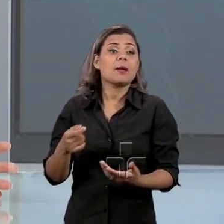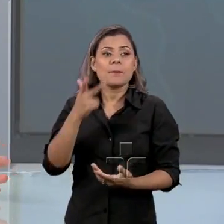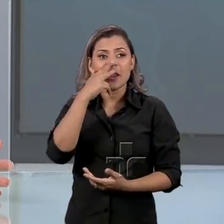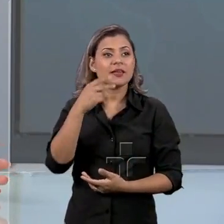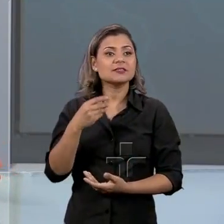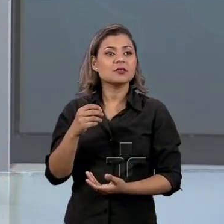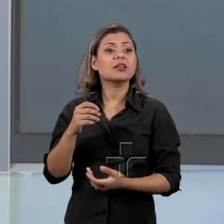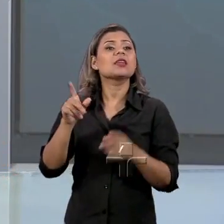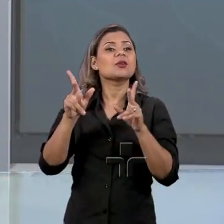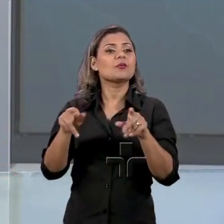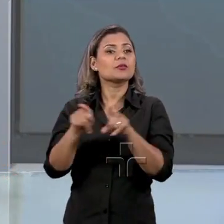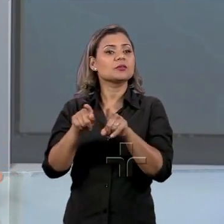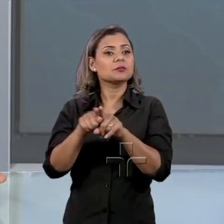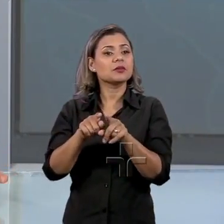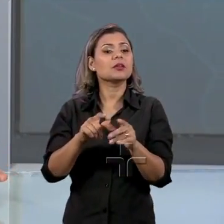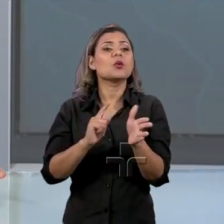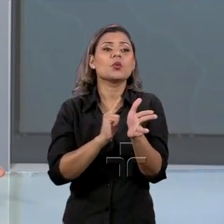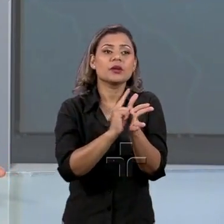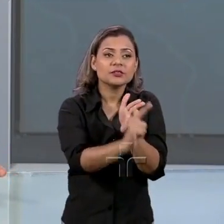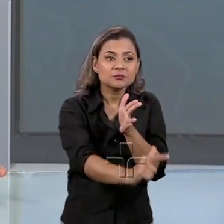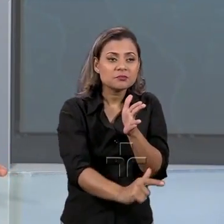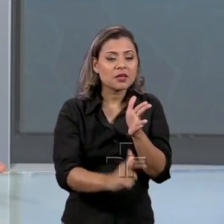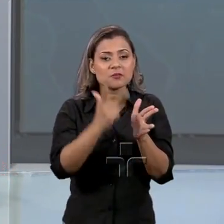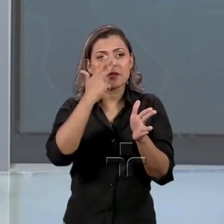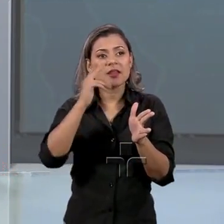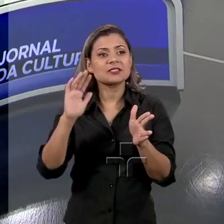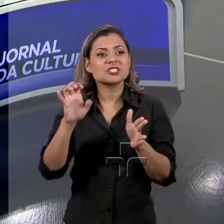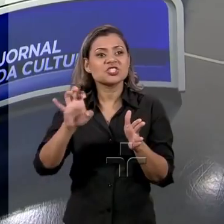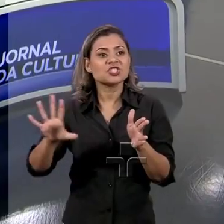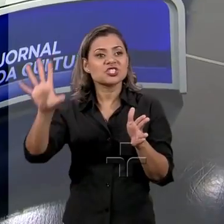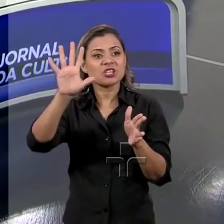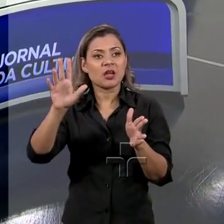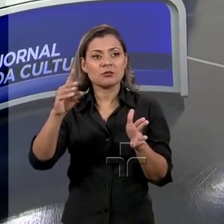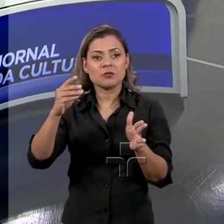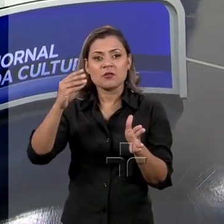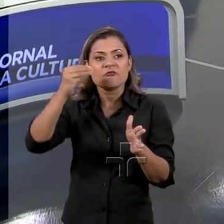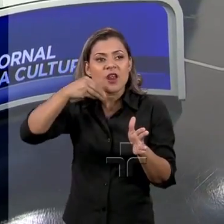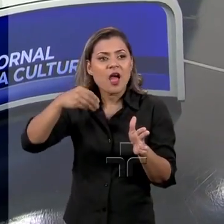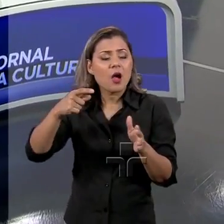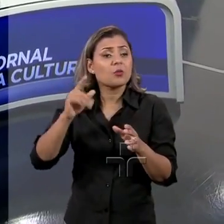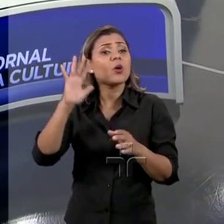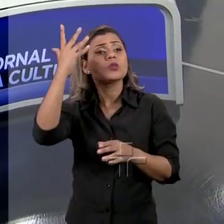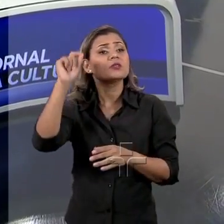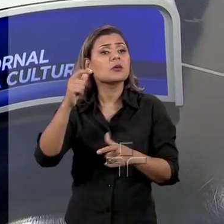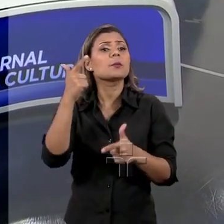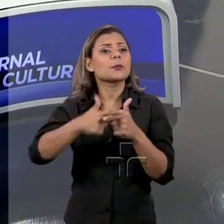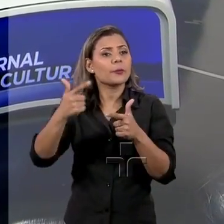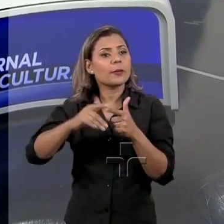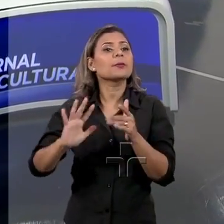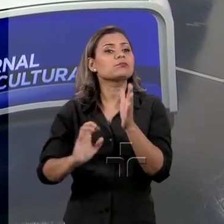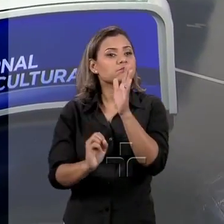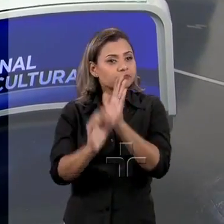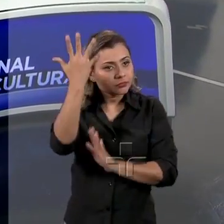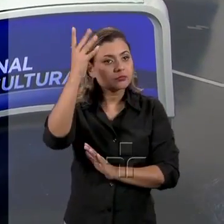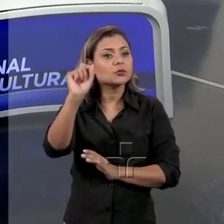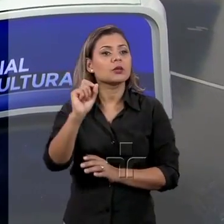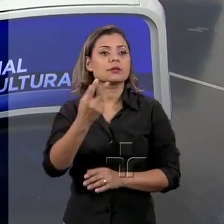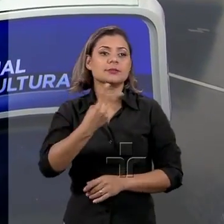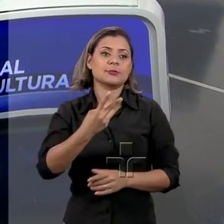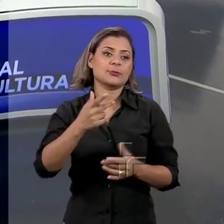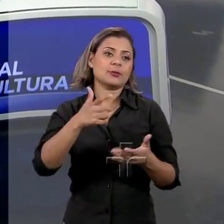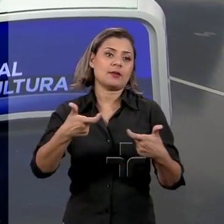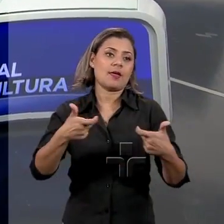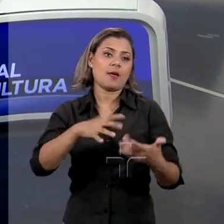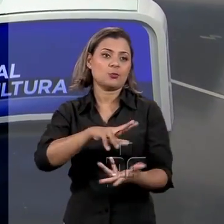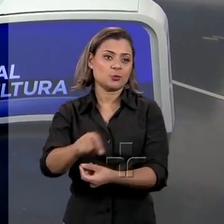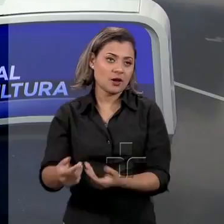artificialmente, como o Oriente Médio, criando estados artificiais, portanto, e deixando um problema que acabou detonando a Segunda Guerra Mundial. Então, foi a guerra